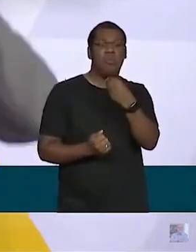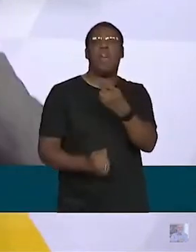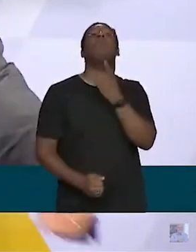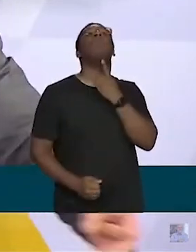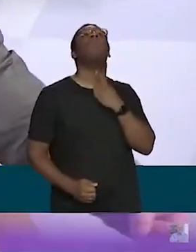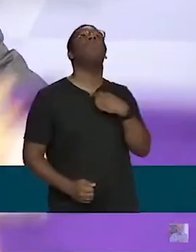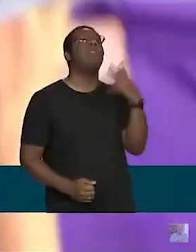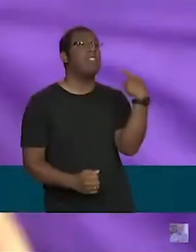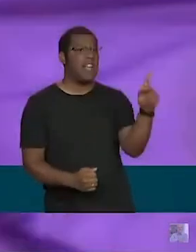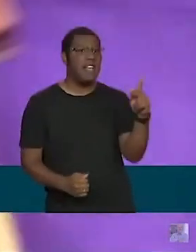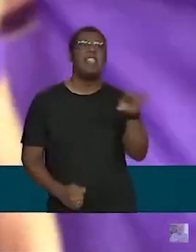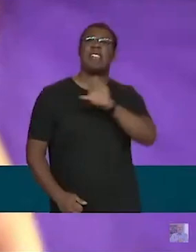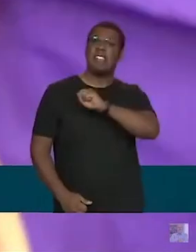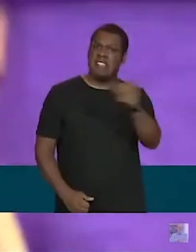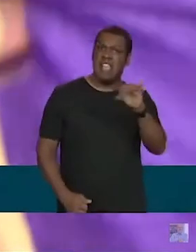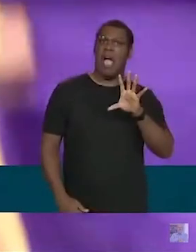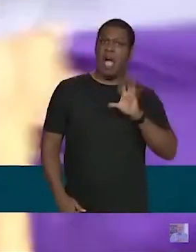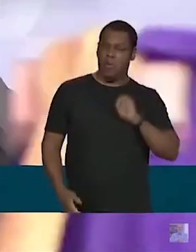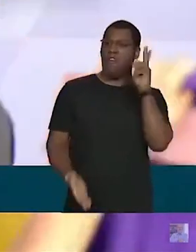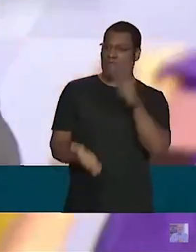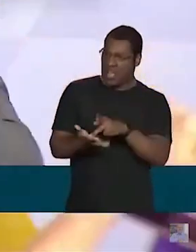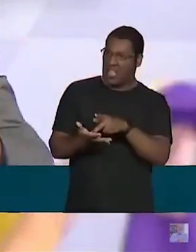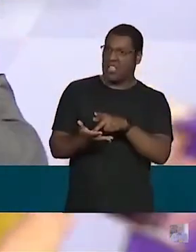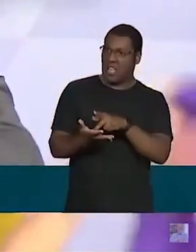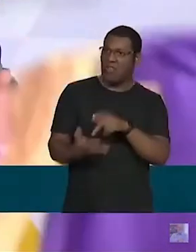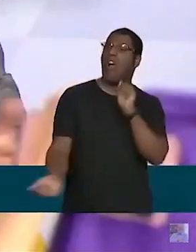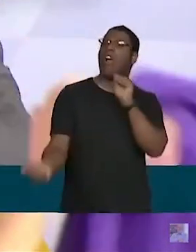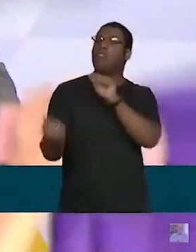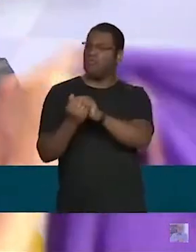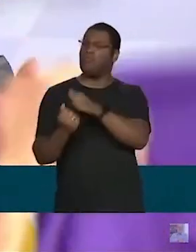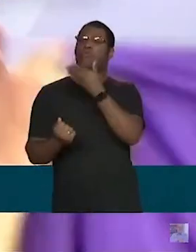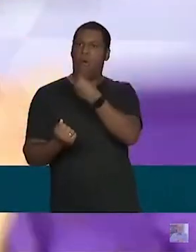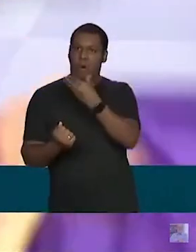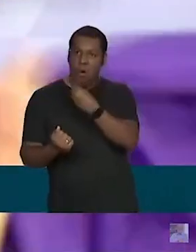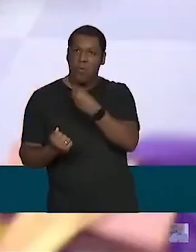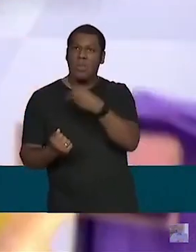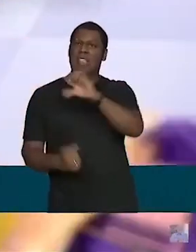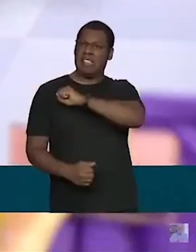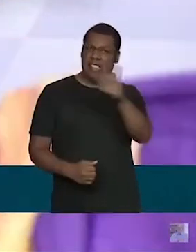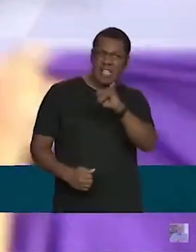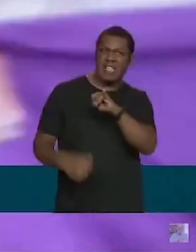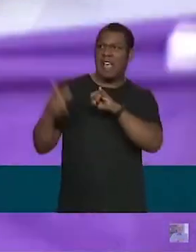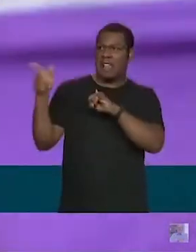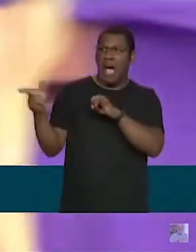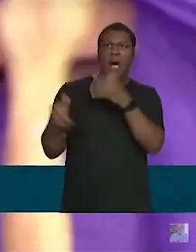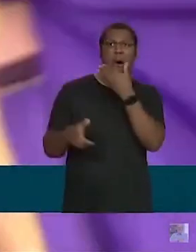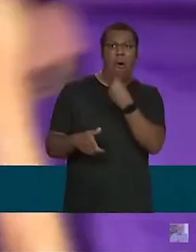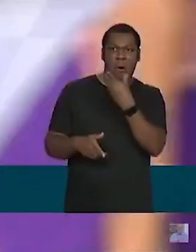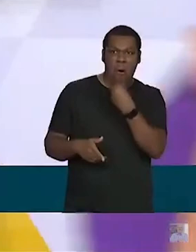ela gosta dele, se ela quiser viver com ele, se ela não quiser, ela vai embora.